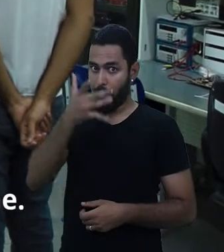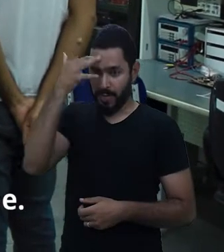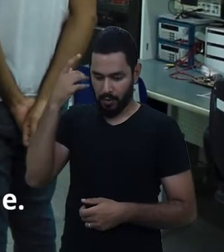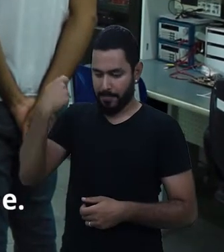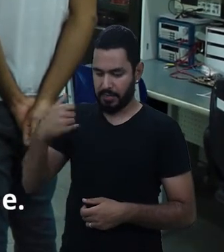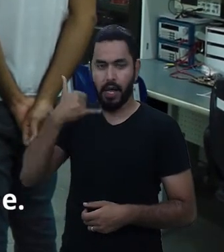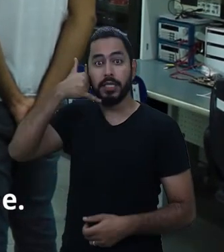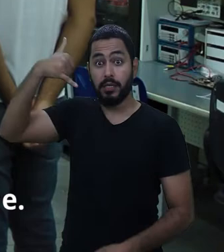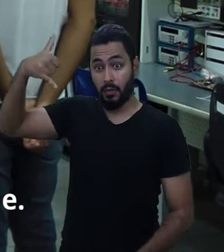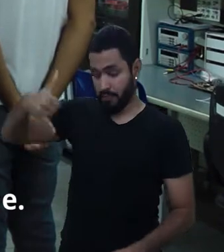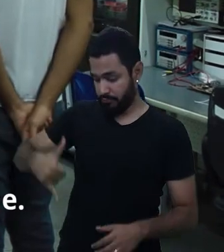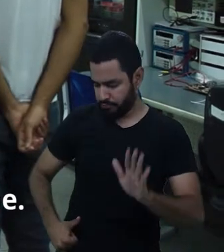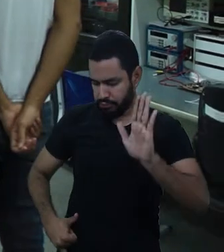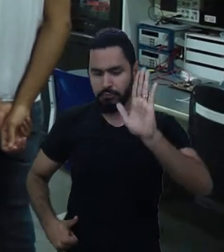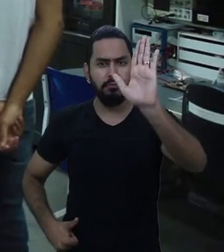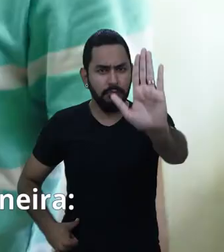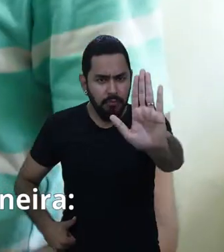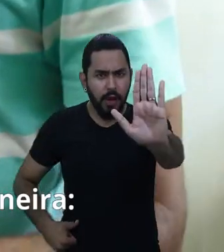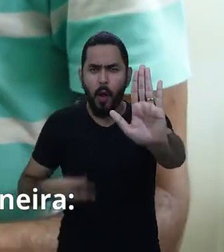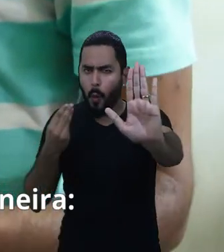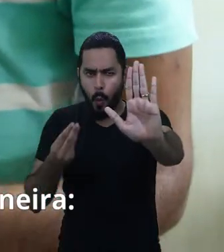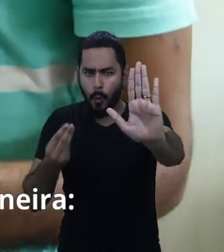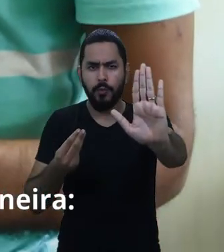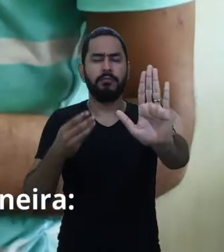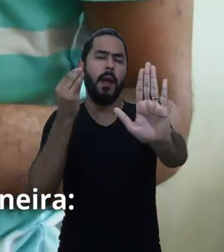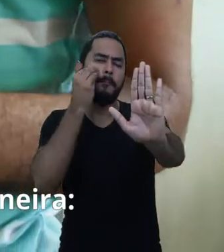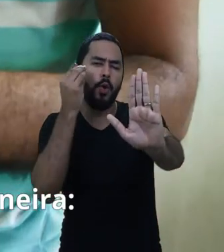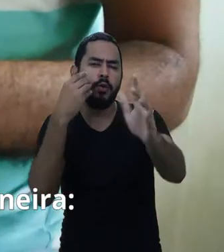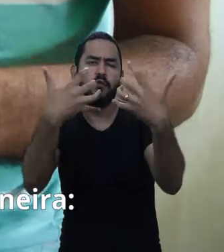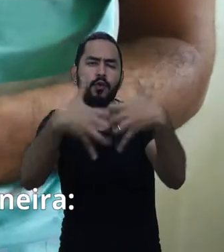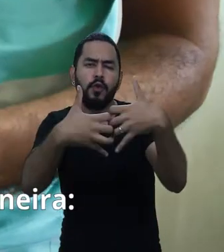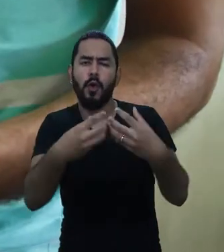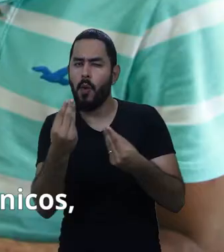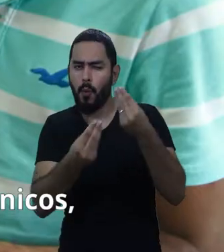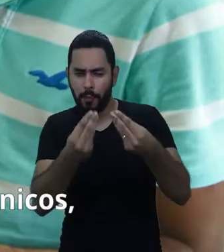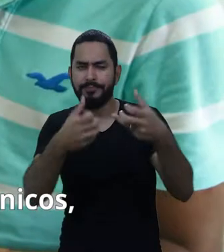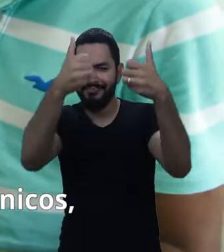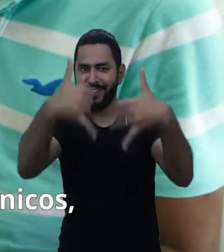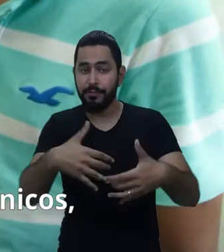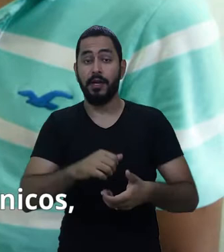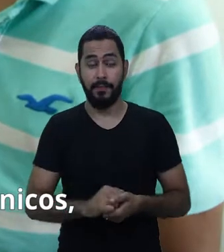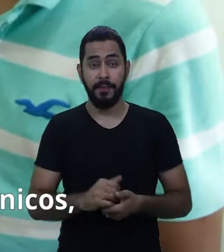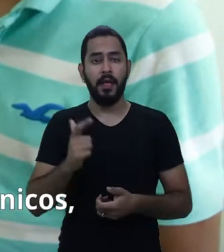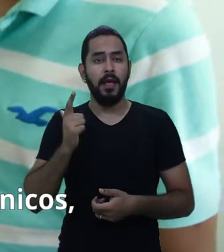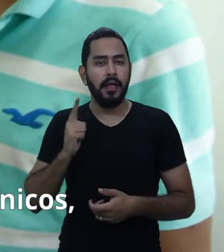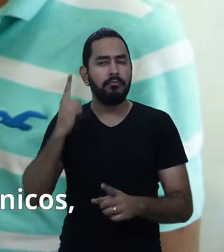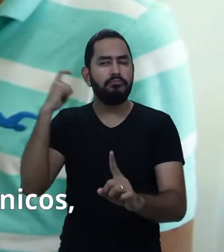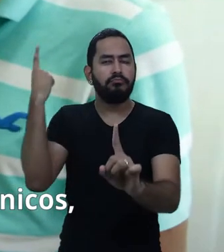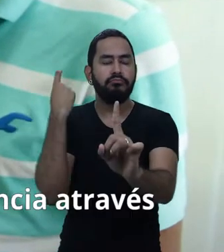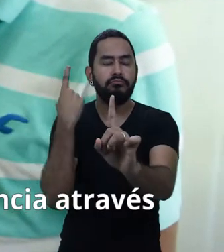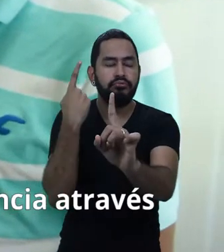disponha de um celular do tipo smartphone. O protótipo funciona da seguinte maneira. A gente conta com sensores